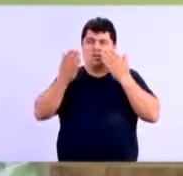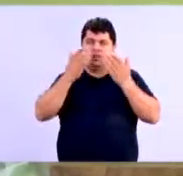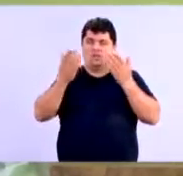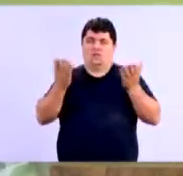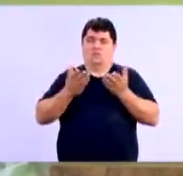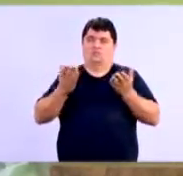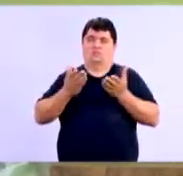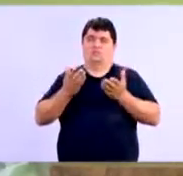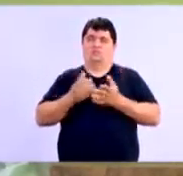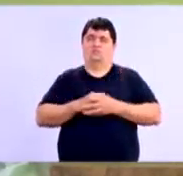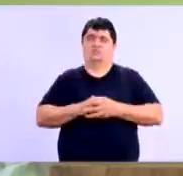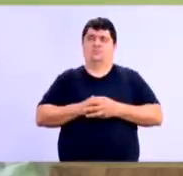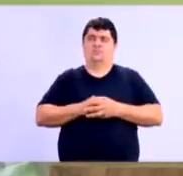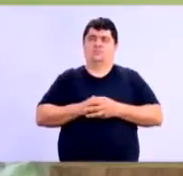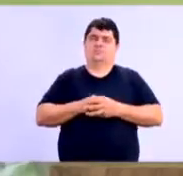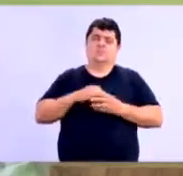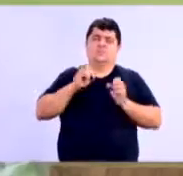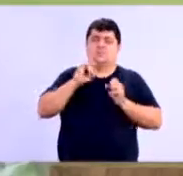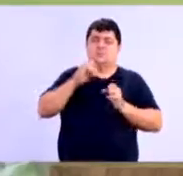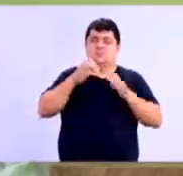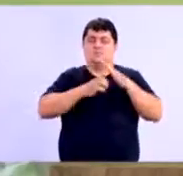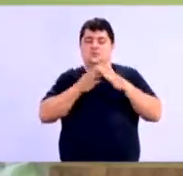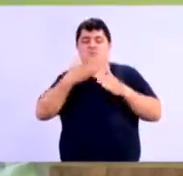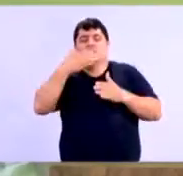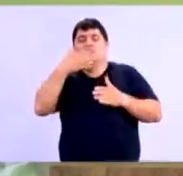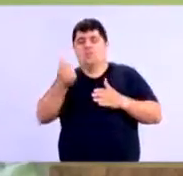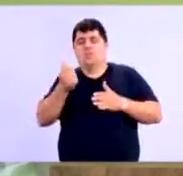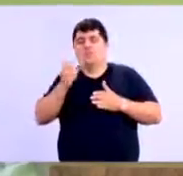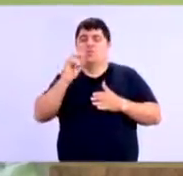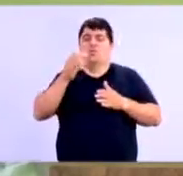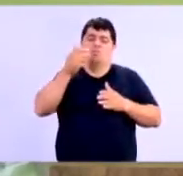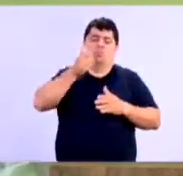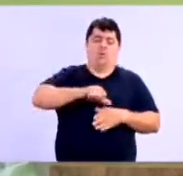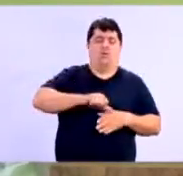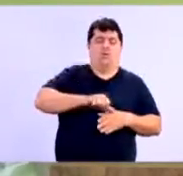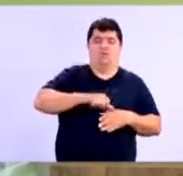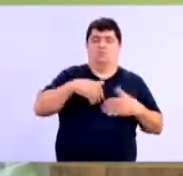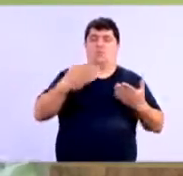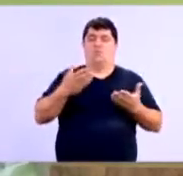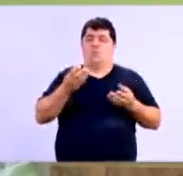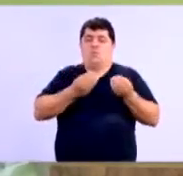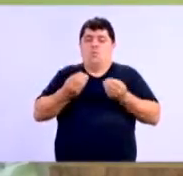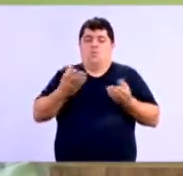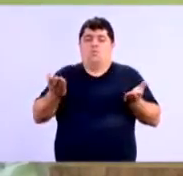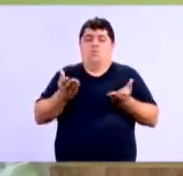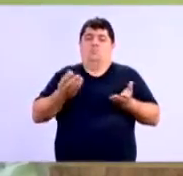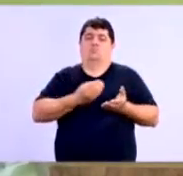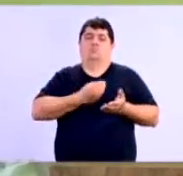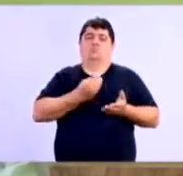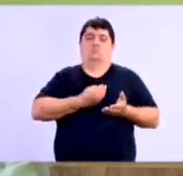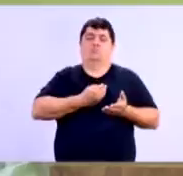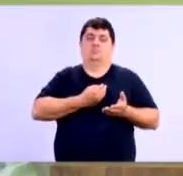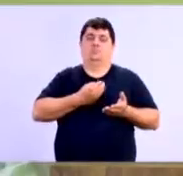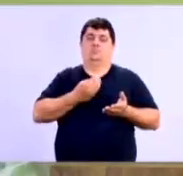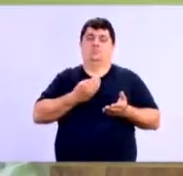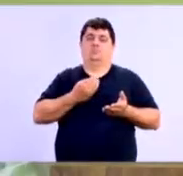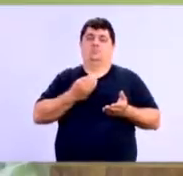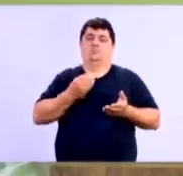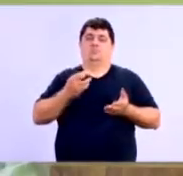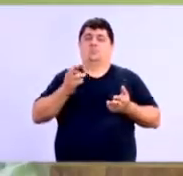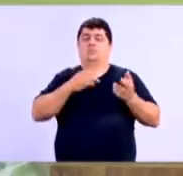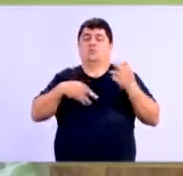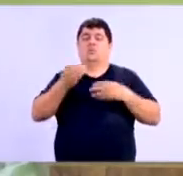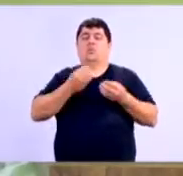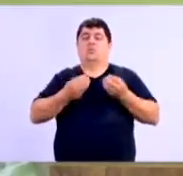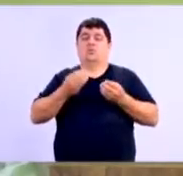dos índices, né? Se essa empresa melhorou, se ela piorou, qual a situação dela e de que forma que você vai fazer